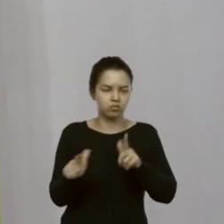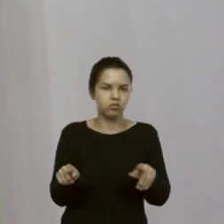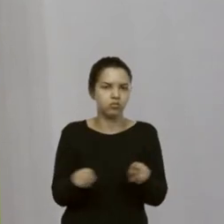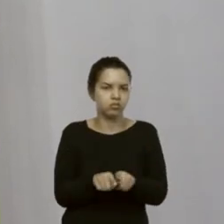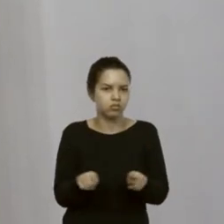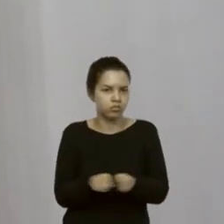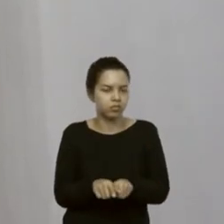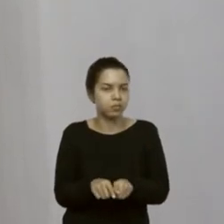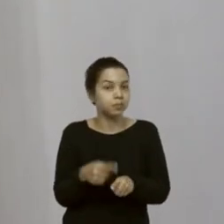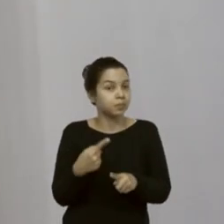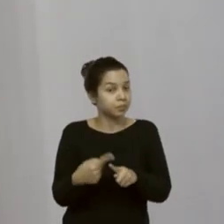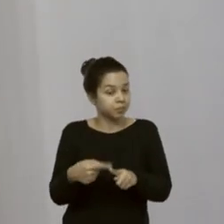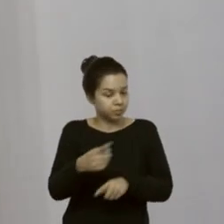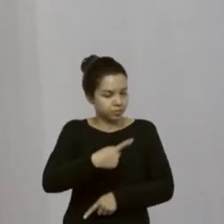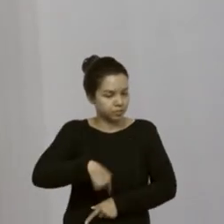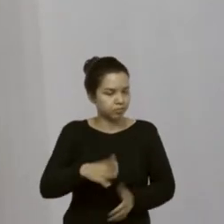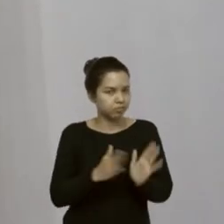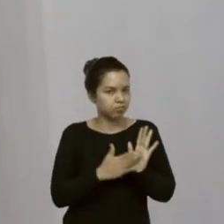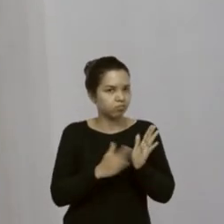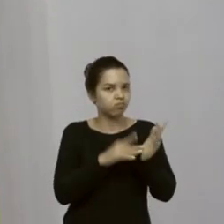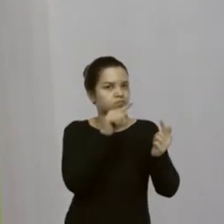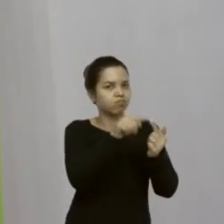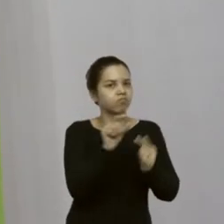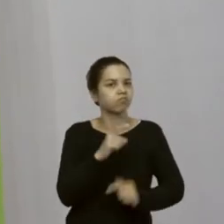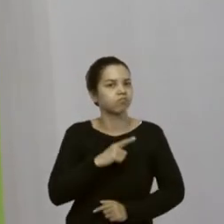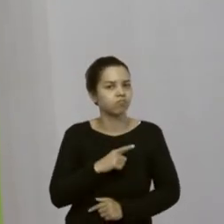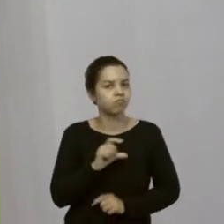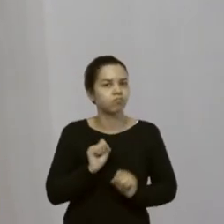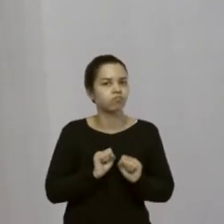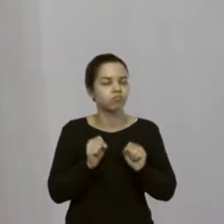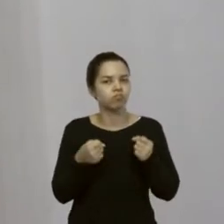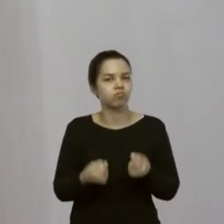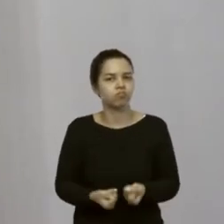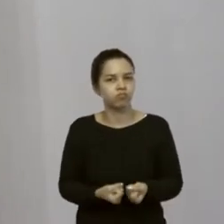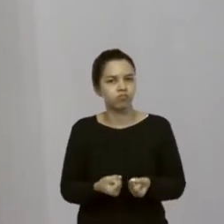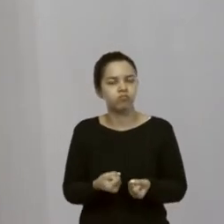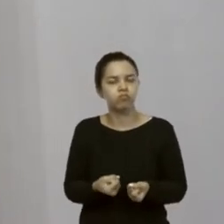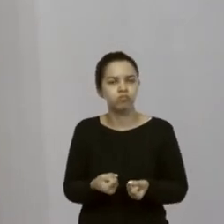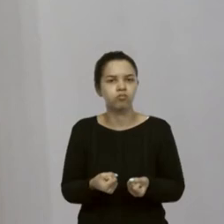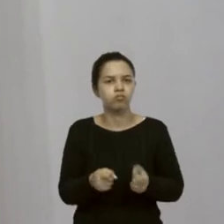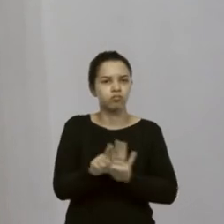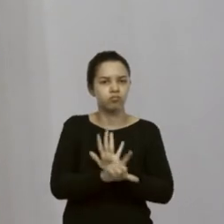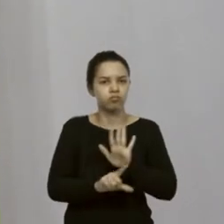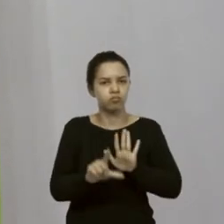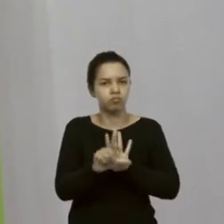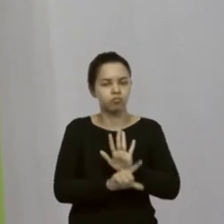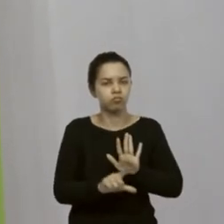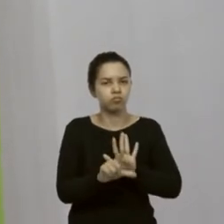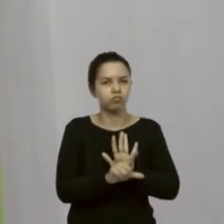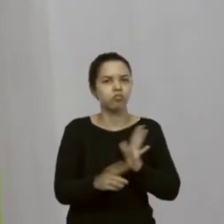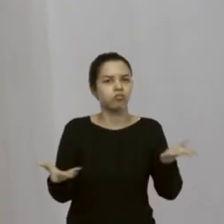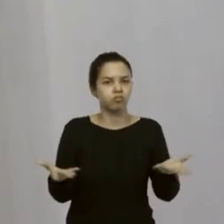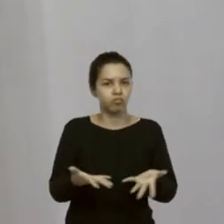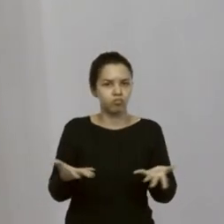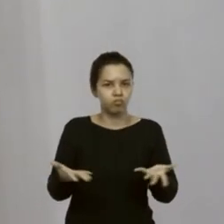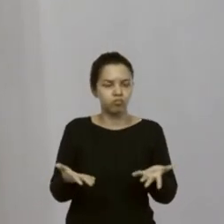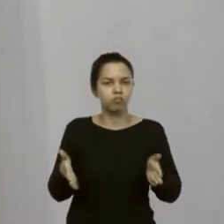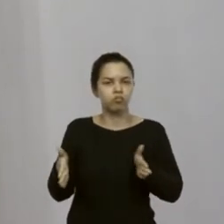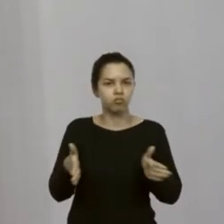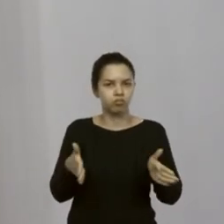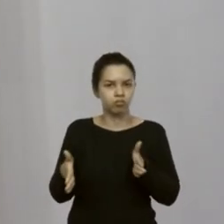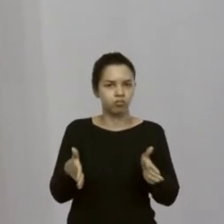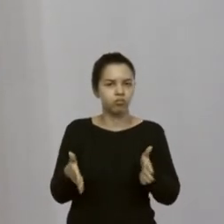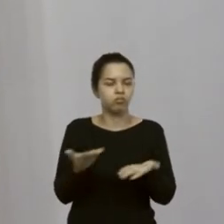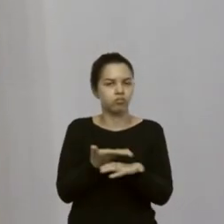temos propósitos. Um deles é a defesa inconstitucional da legalidade. E neste exato instante, senhoras e senhores